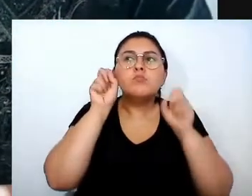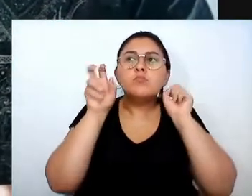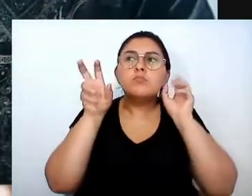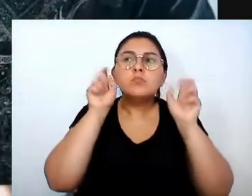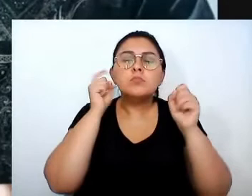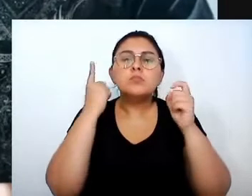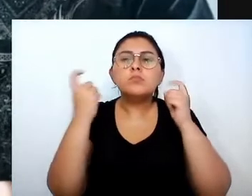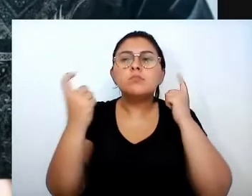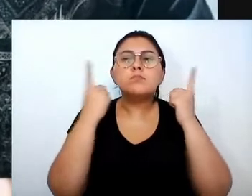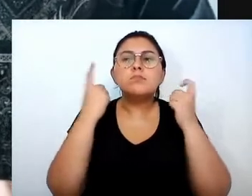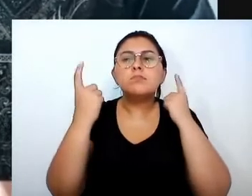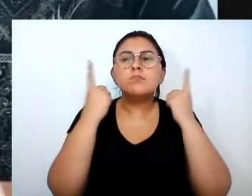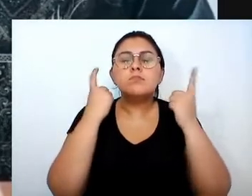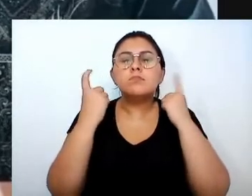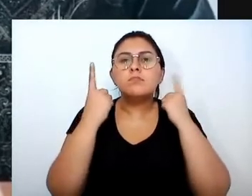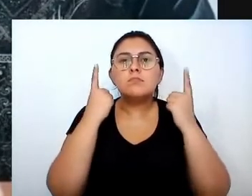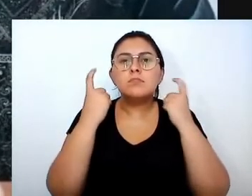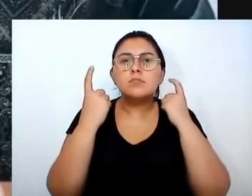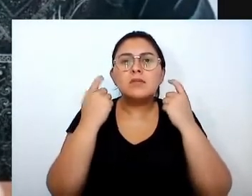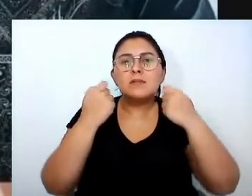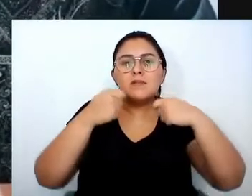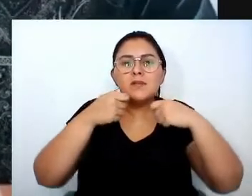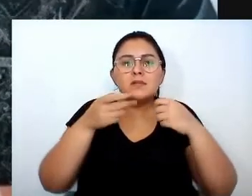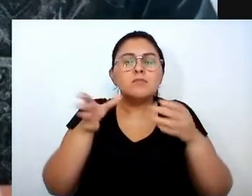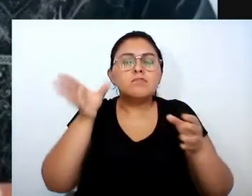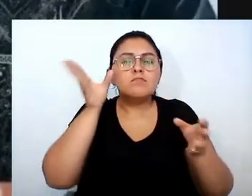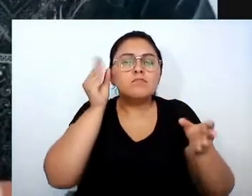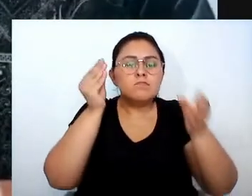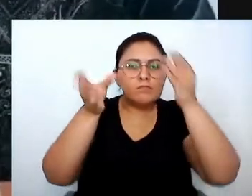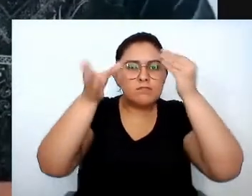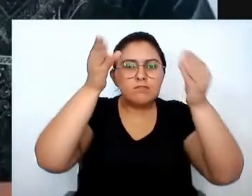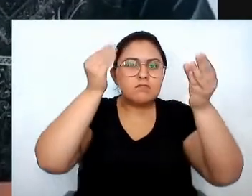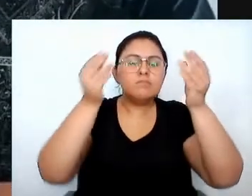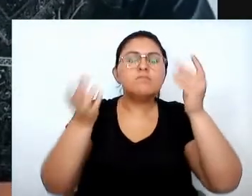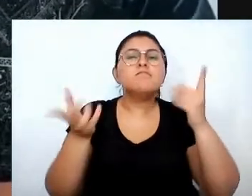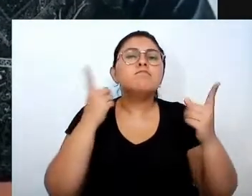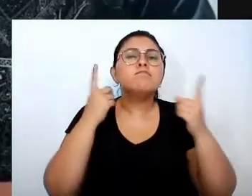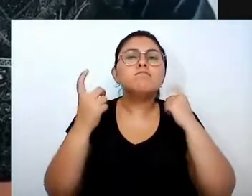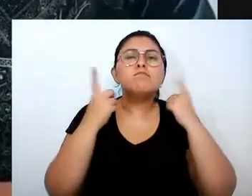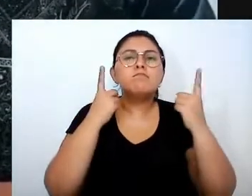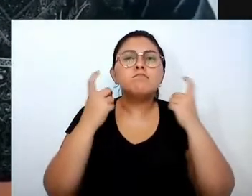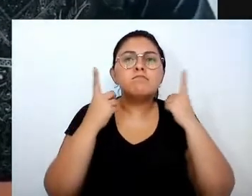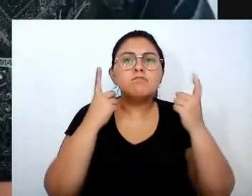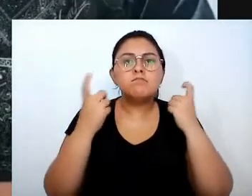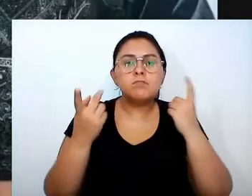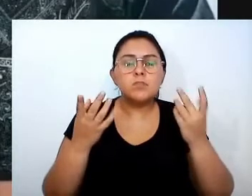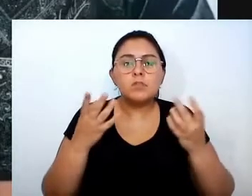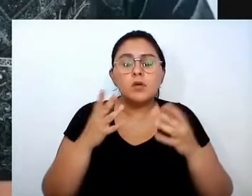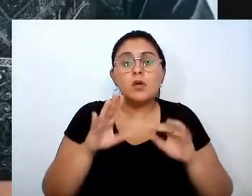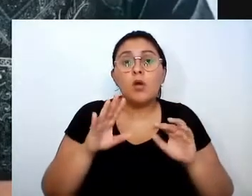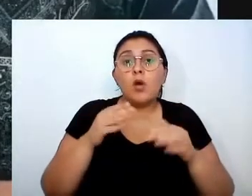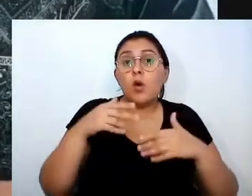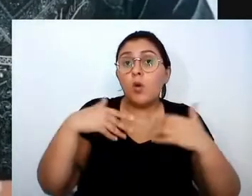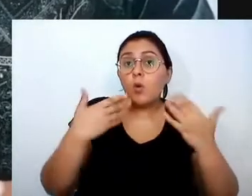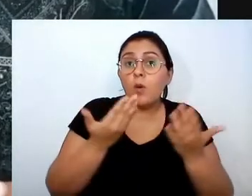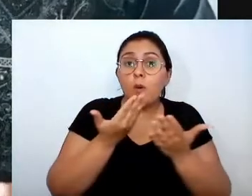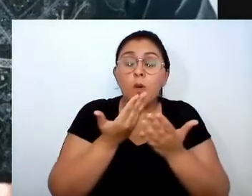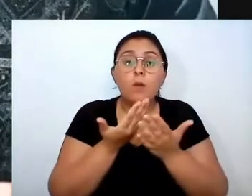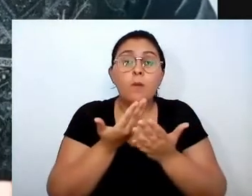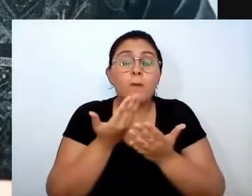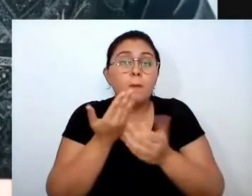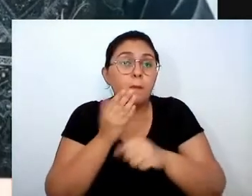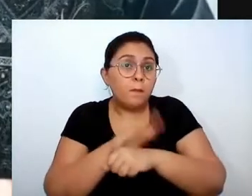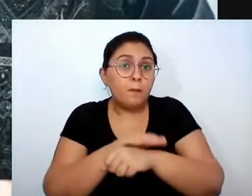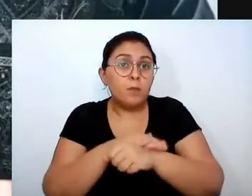né? Você se esforça aí para decorar tudo. Em que momento aí a partitura, né? Lá transcrita em Braille, ele